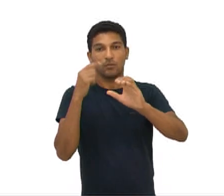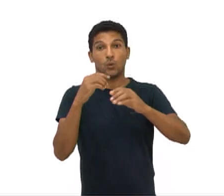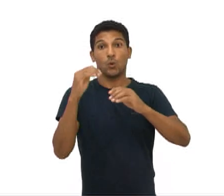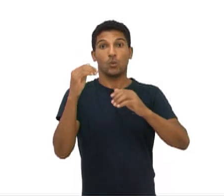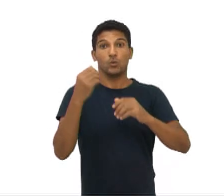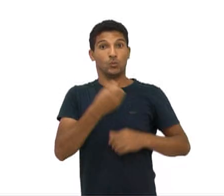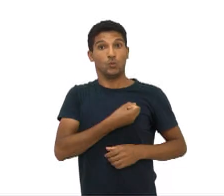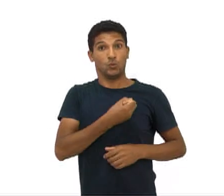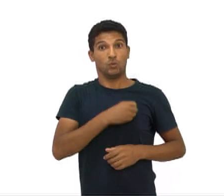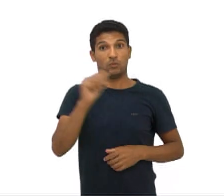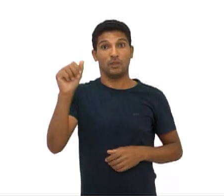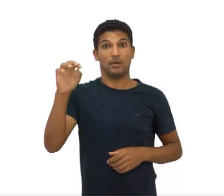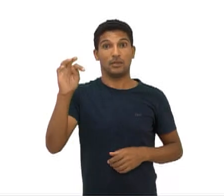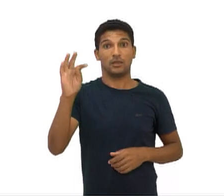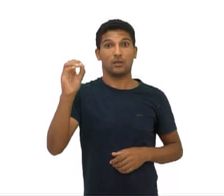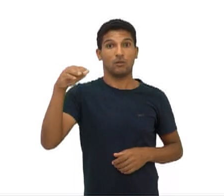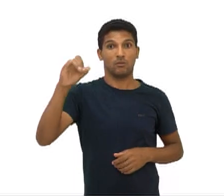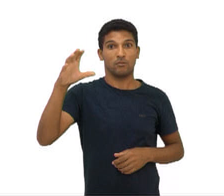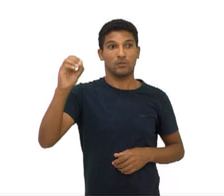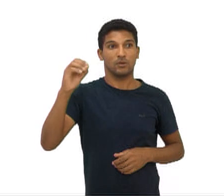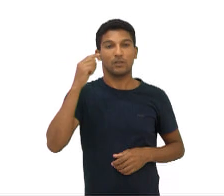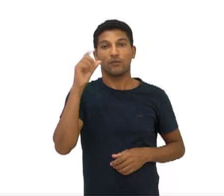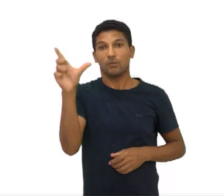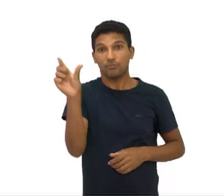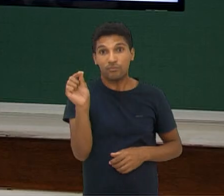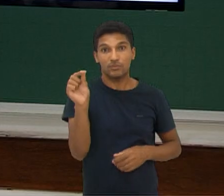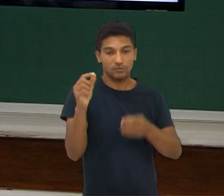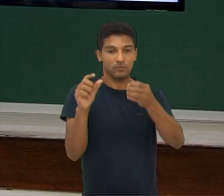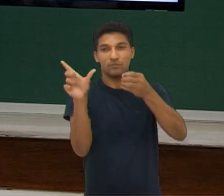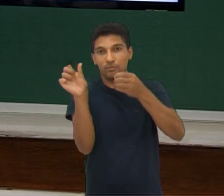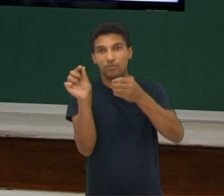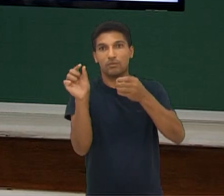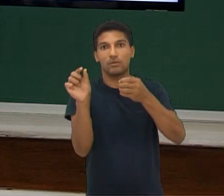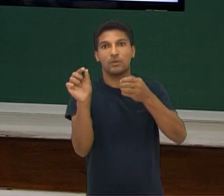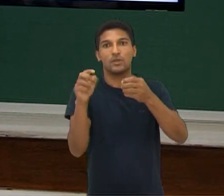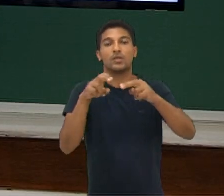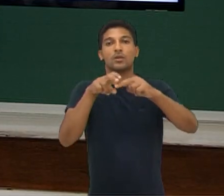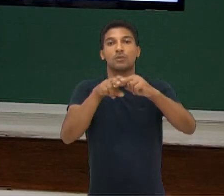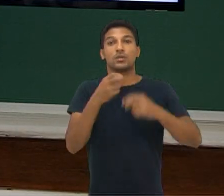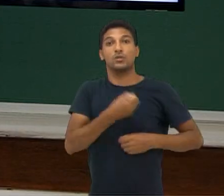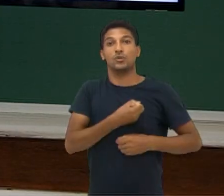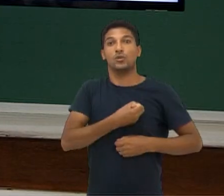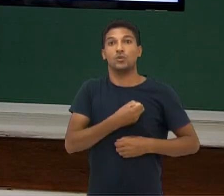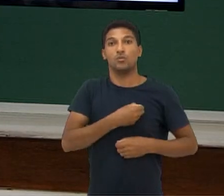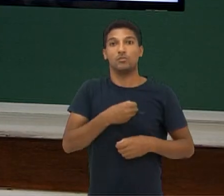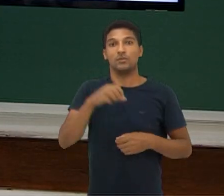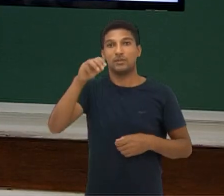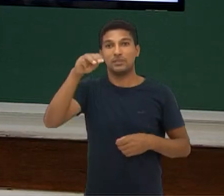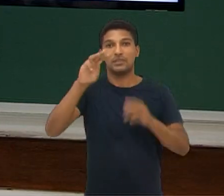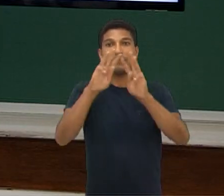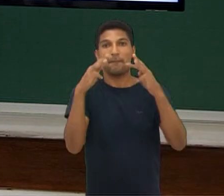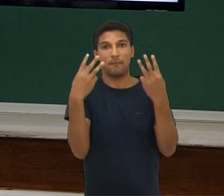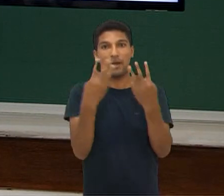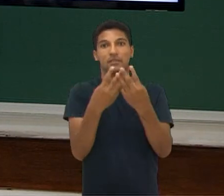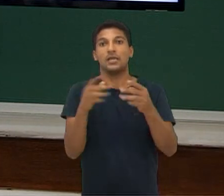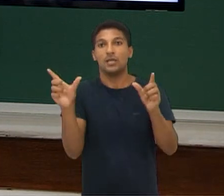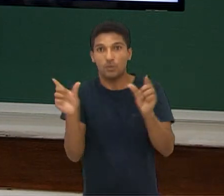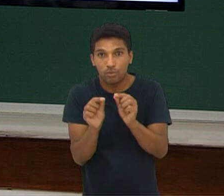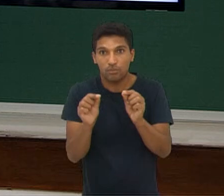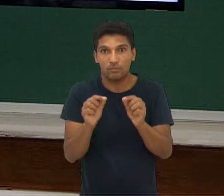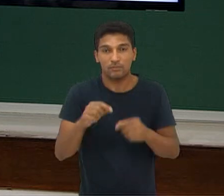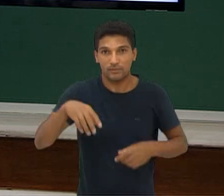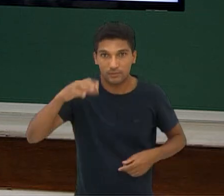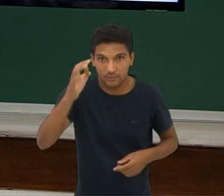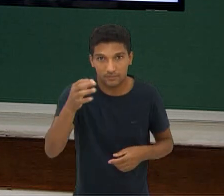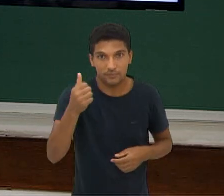número atômico menos 2, diminui 4 unidades do meu número de massa. Massa?